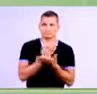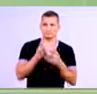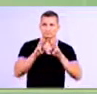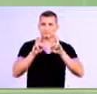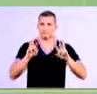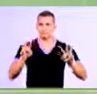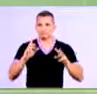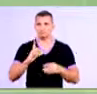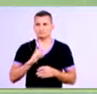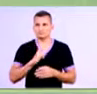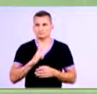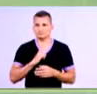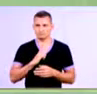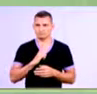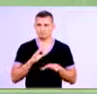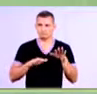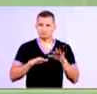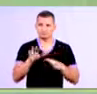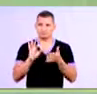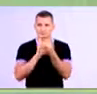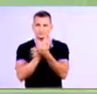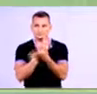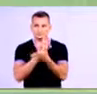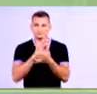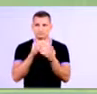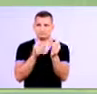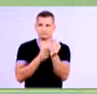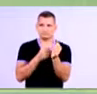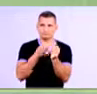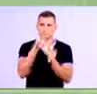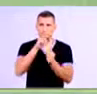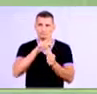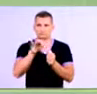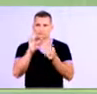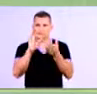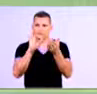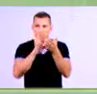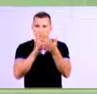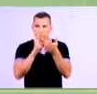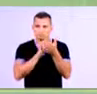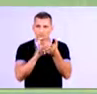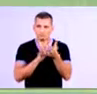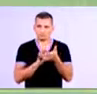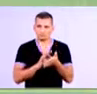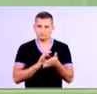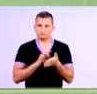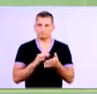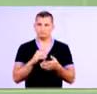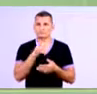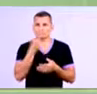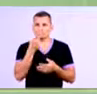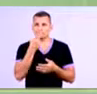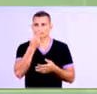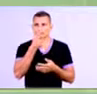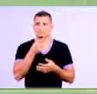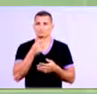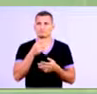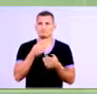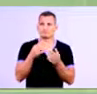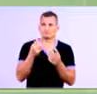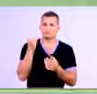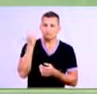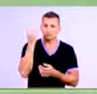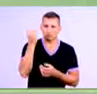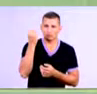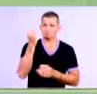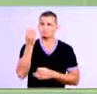gente tem, às vezes está cadastrando senha, conforme você vai cadastrando a senha, ele vai falando se a senha é forte, se a senha é fraca, se a senha tem